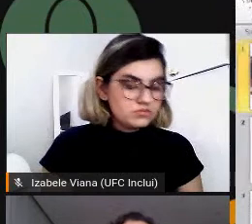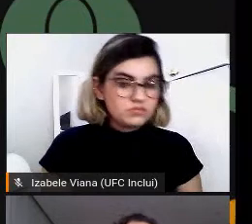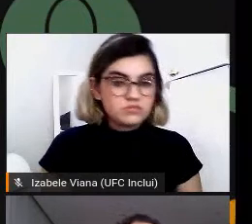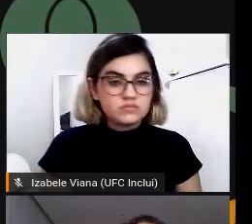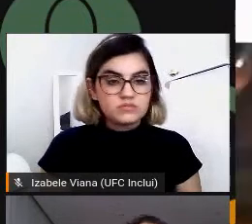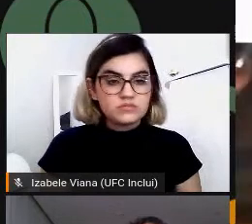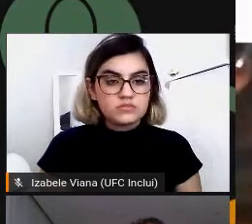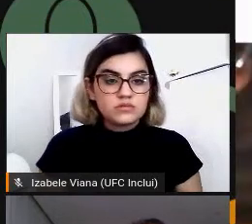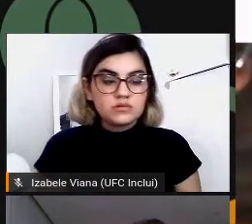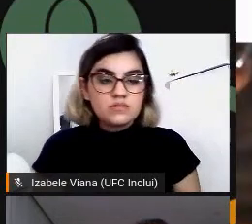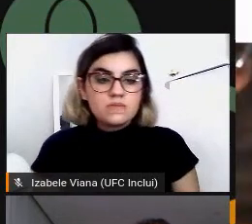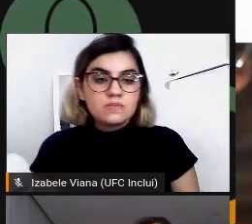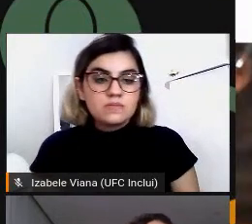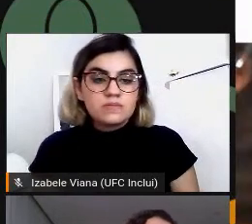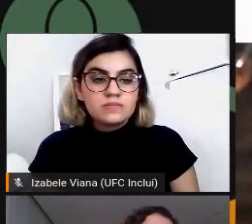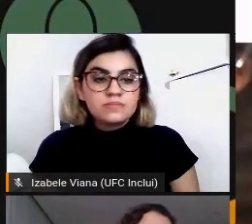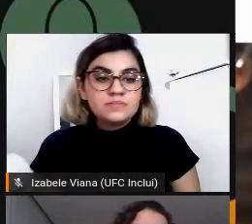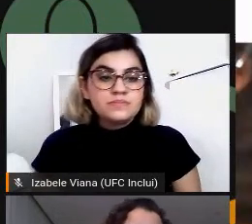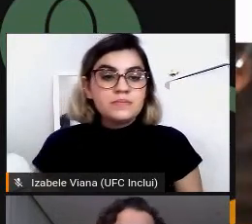colocar na tela cheia. Ups.